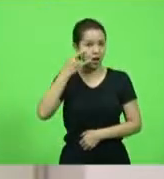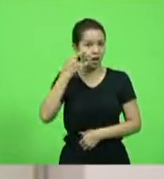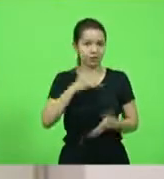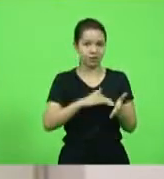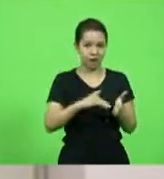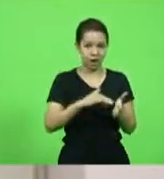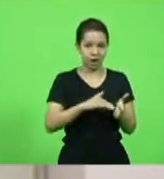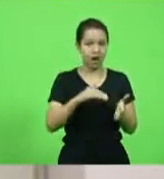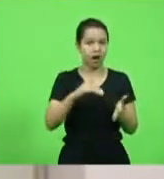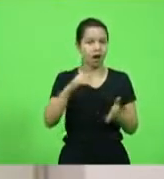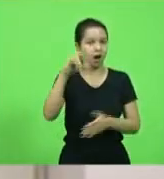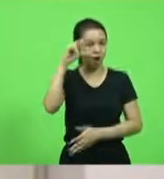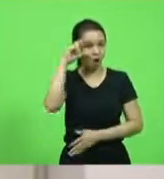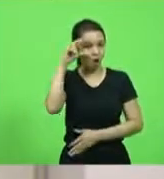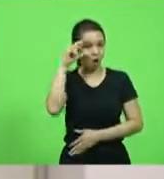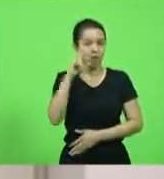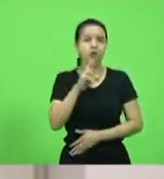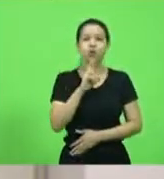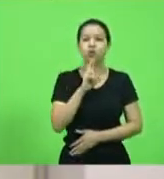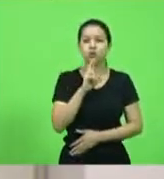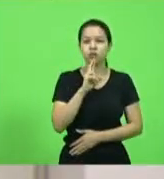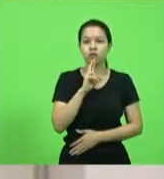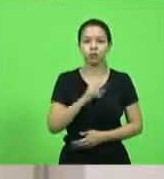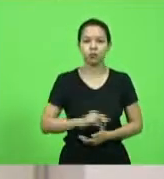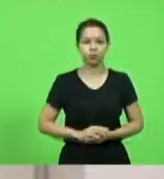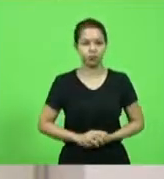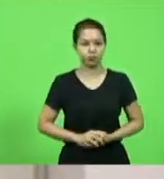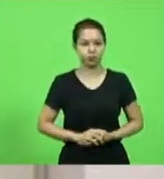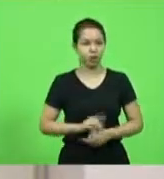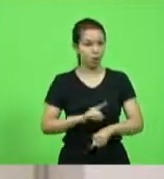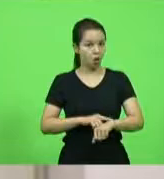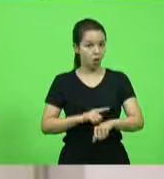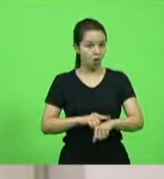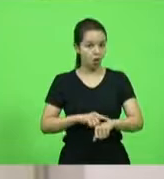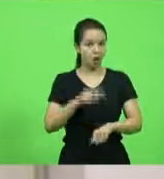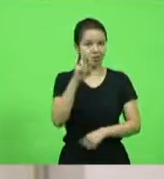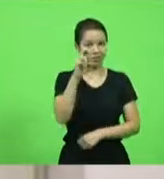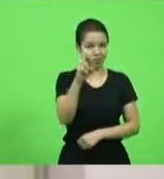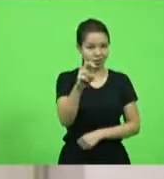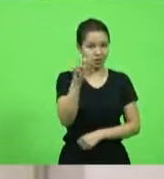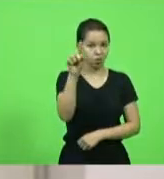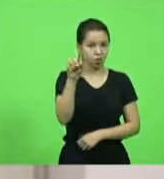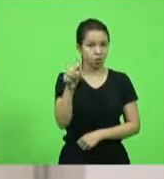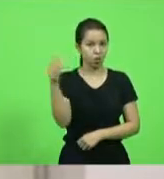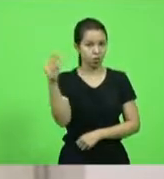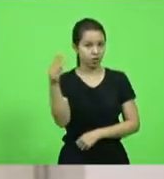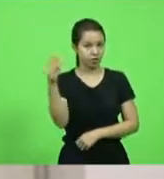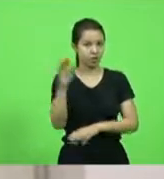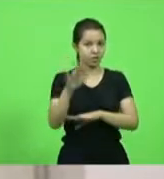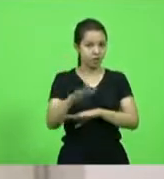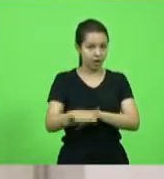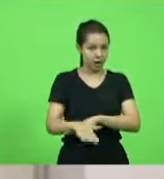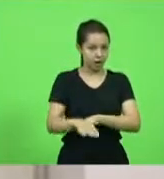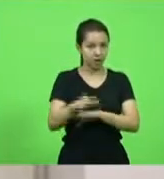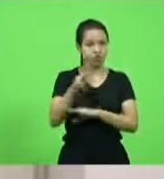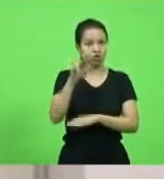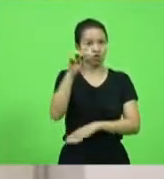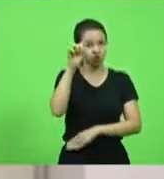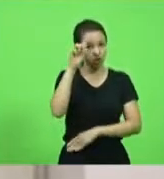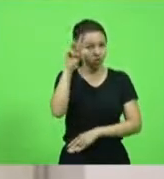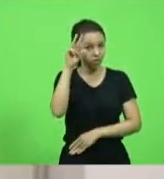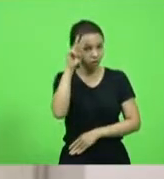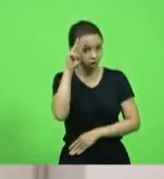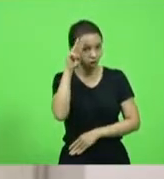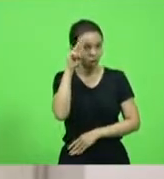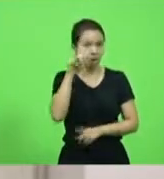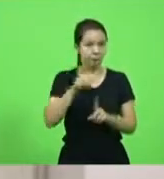Ricardo Alba e Rodrigo Minotto. Às 17 horas e 33 minutos do dia 3 do mês de fevereiro